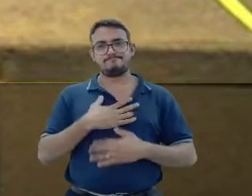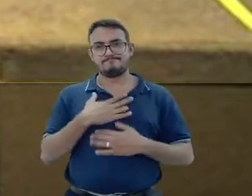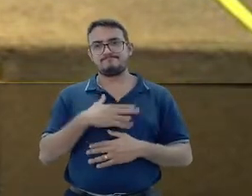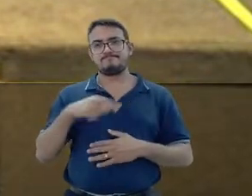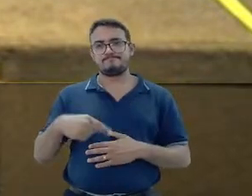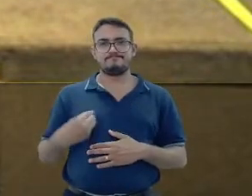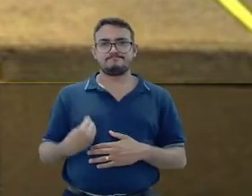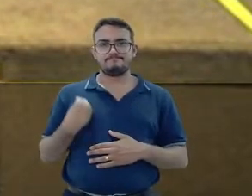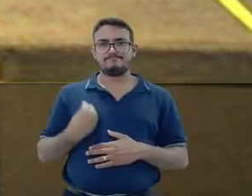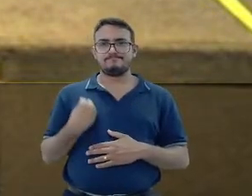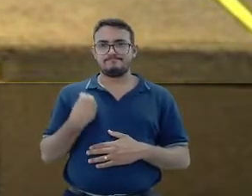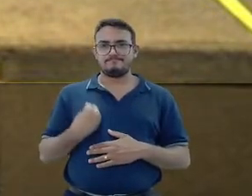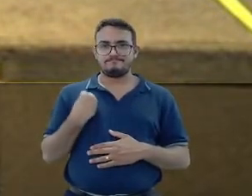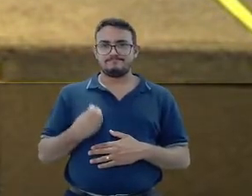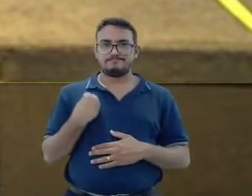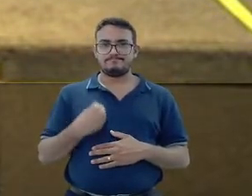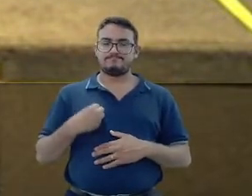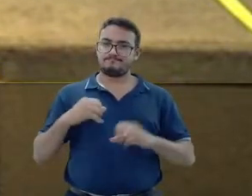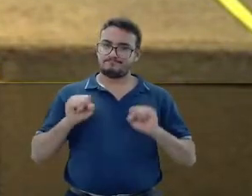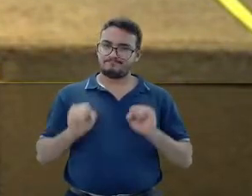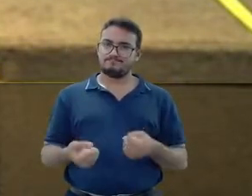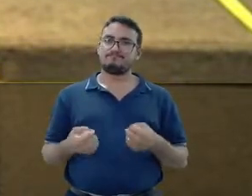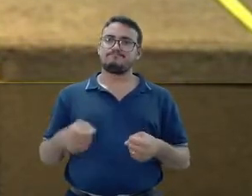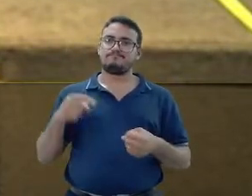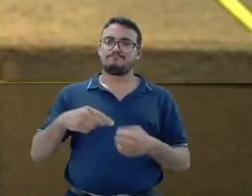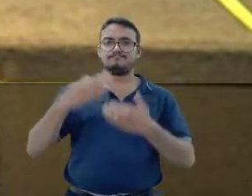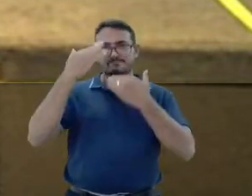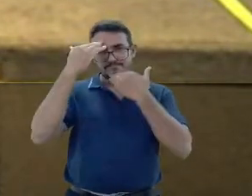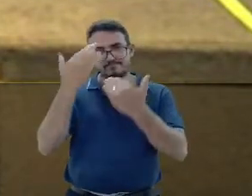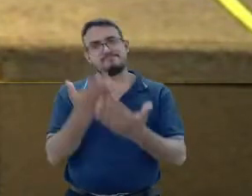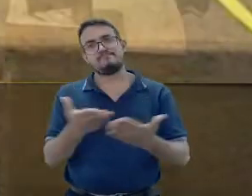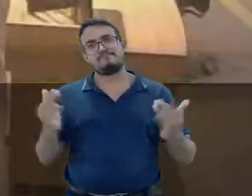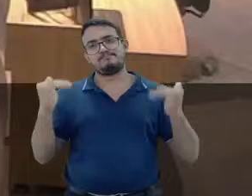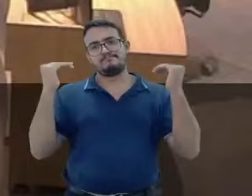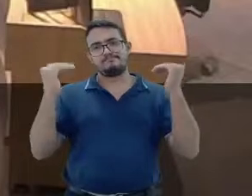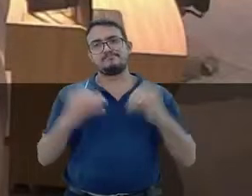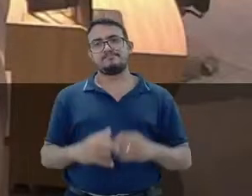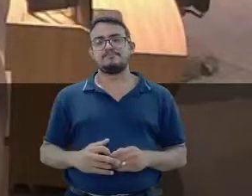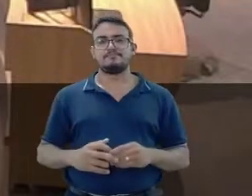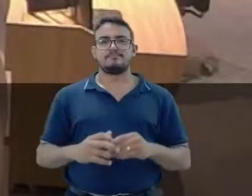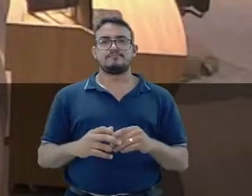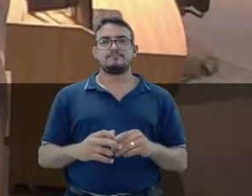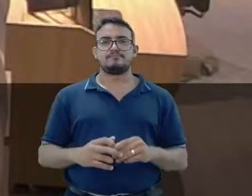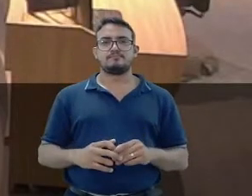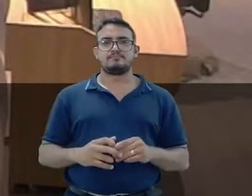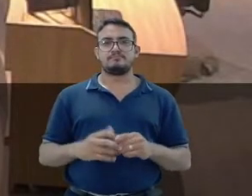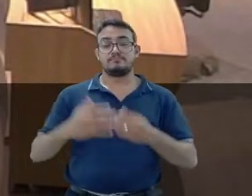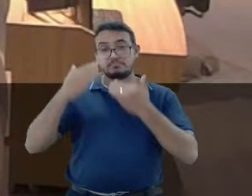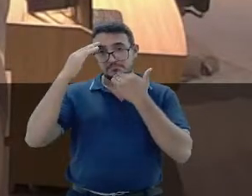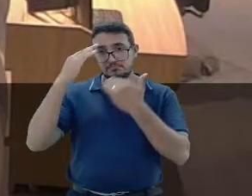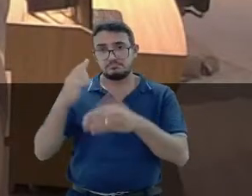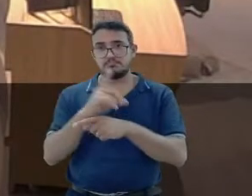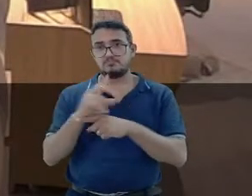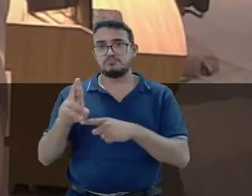essa tese da nossa defesa. Obrigado. Obrigado, doutor Luiz Rafael.